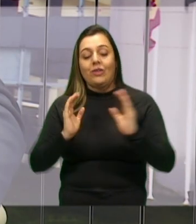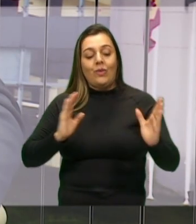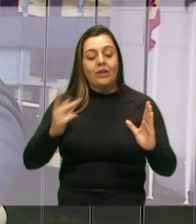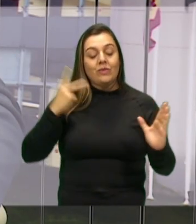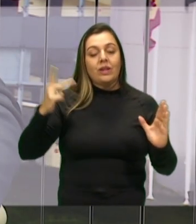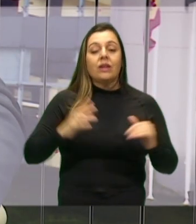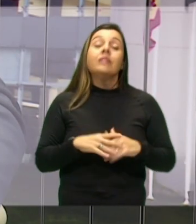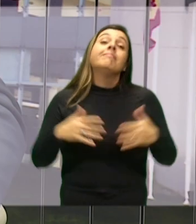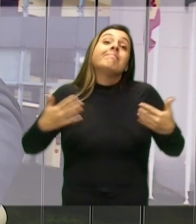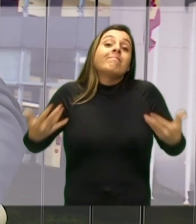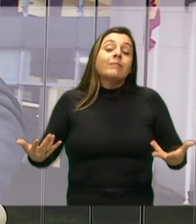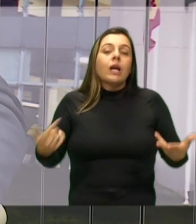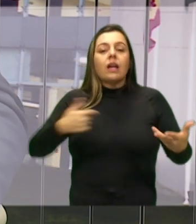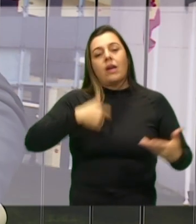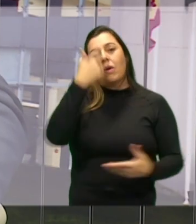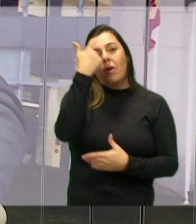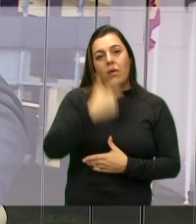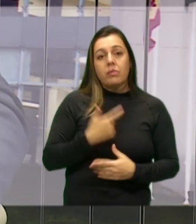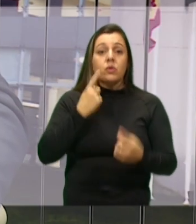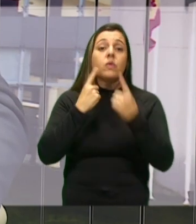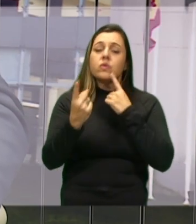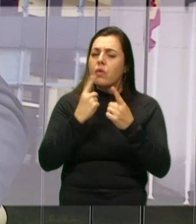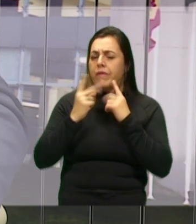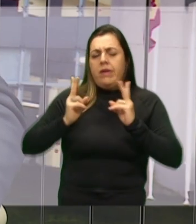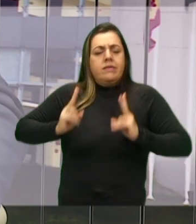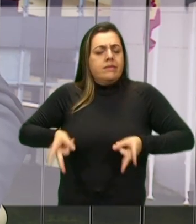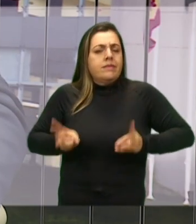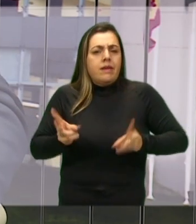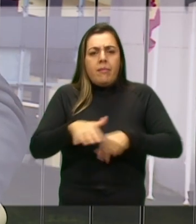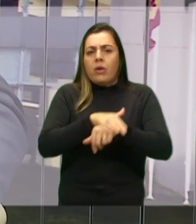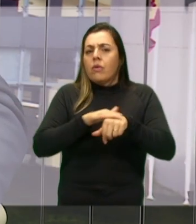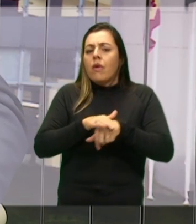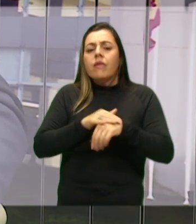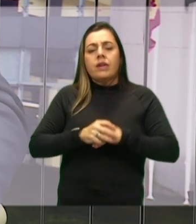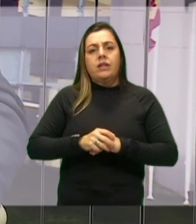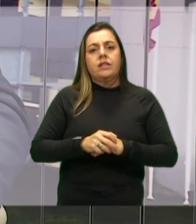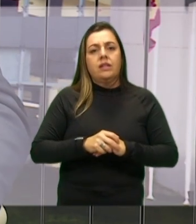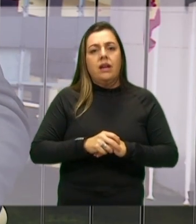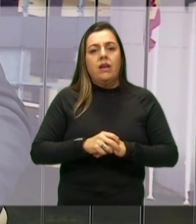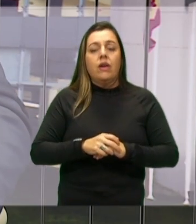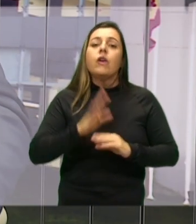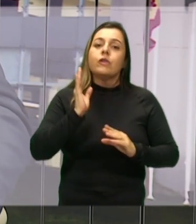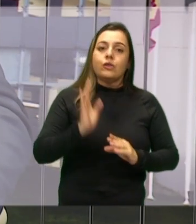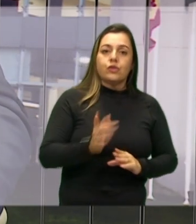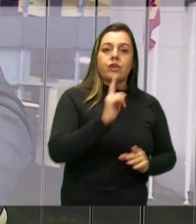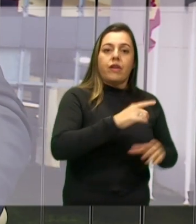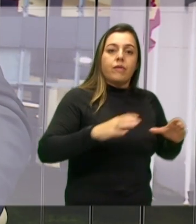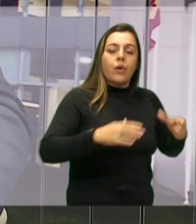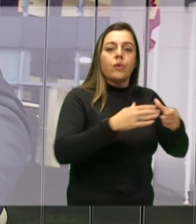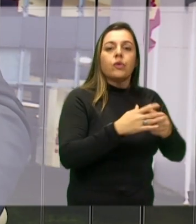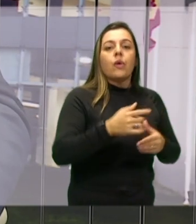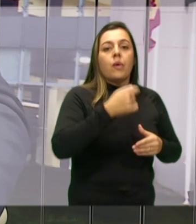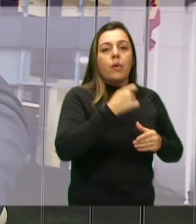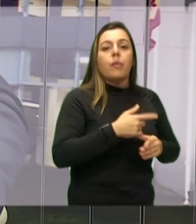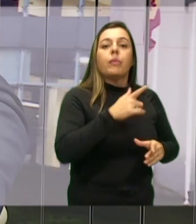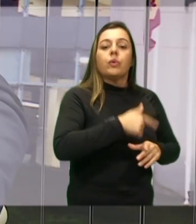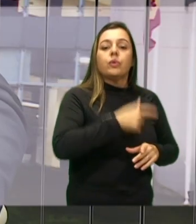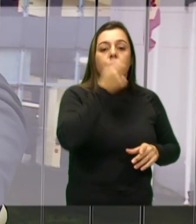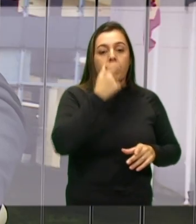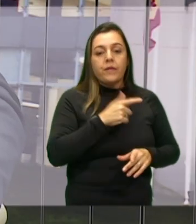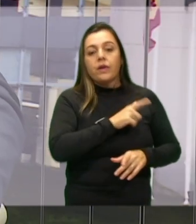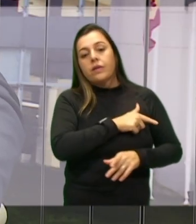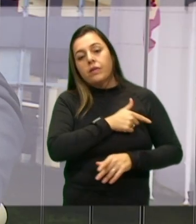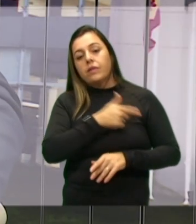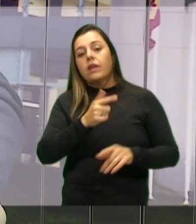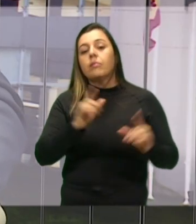governo? Sim. Bom, Maurício, eu sou uma pessoa de diálogo, sempre fui de conversa, né? Eu fui situação do governo Volney, um período fui